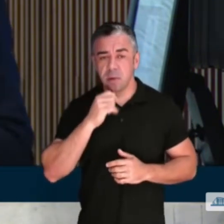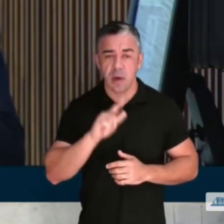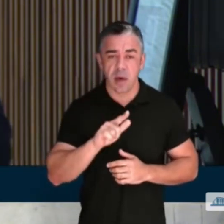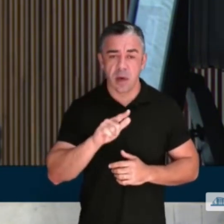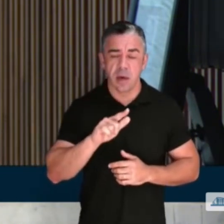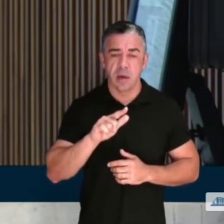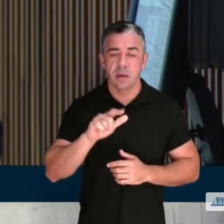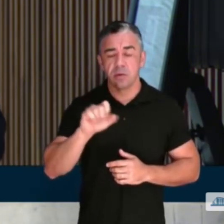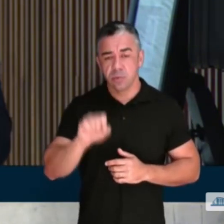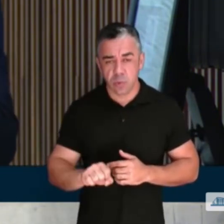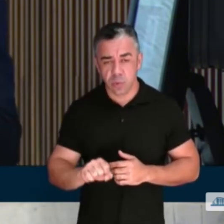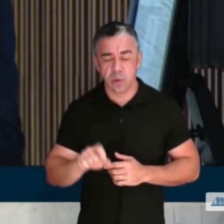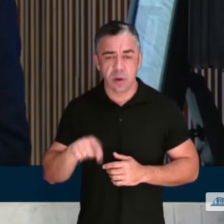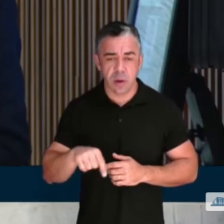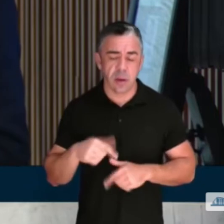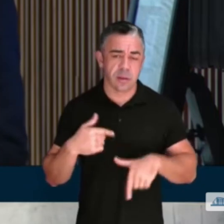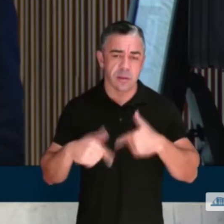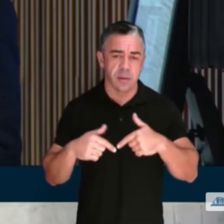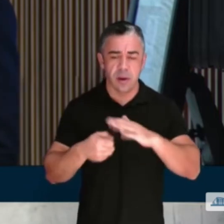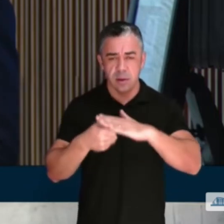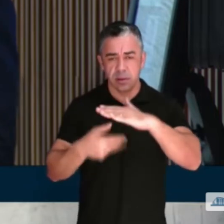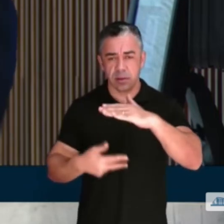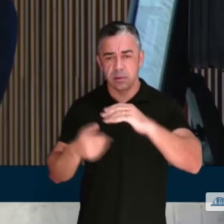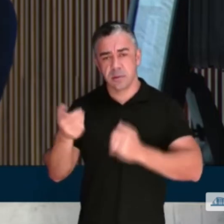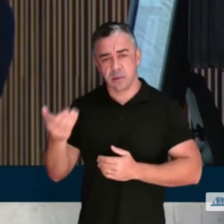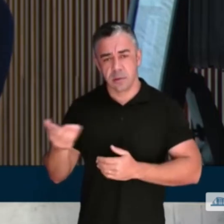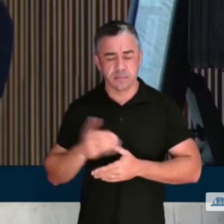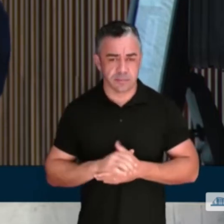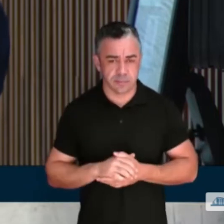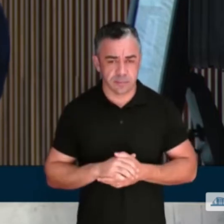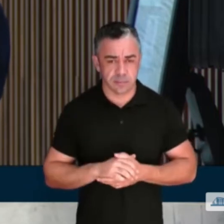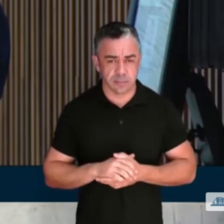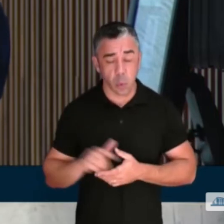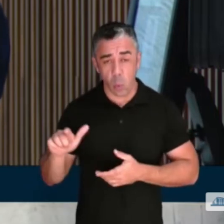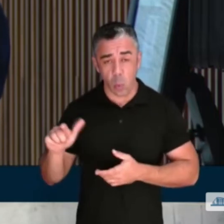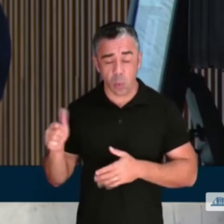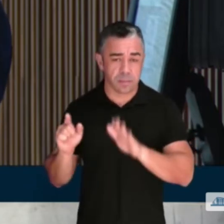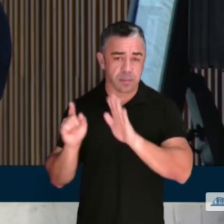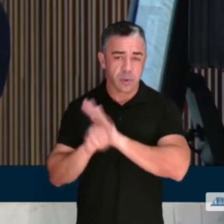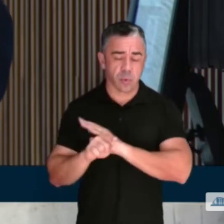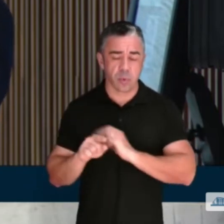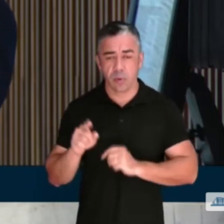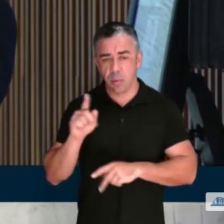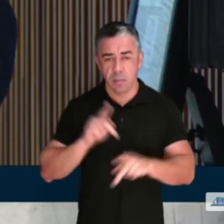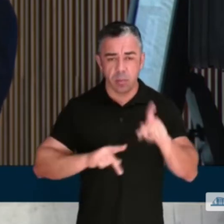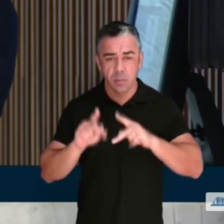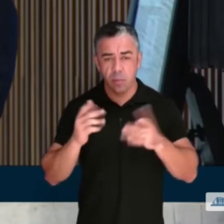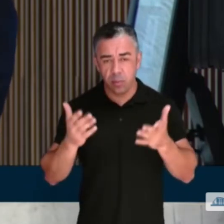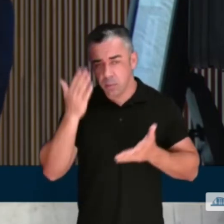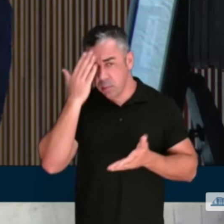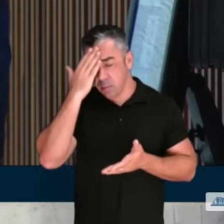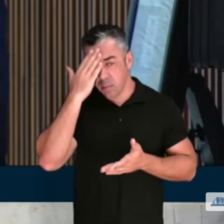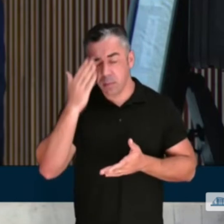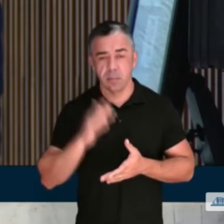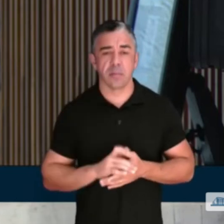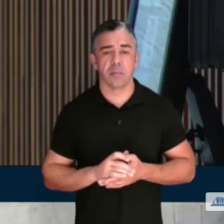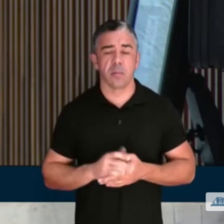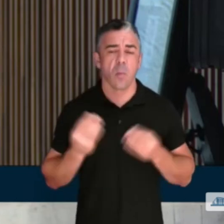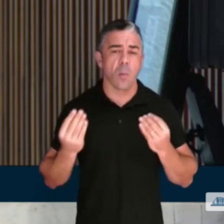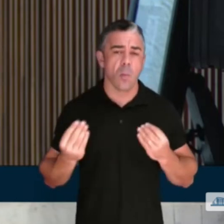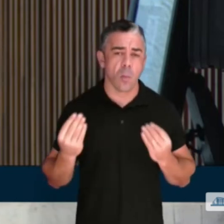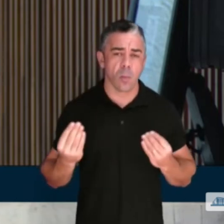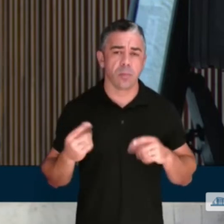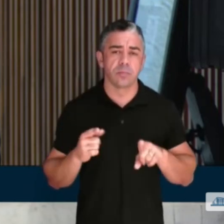Helisul, que é uma prestadora de serviço. Outra pergunta que o povo quer saber é como